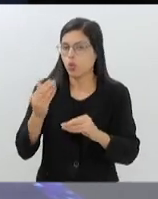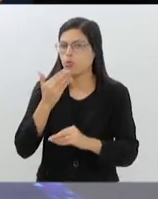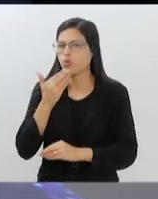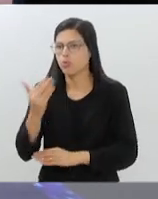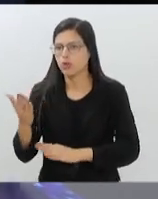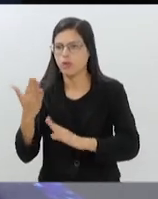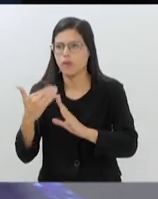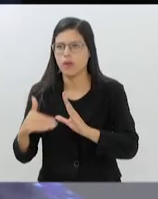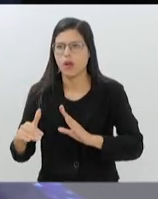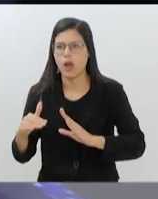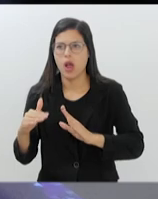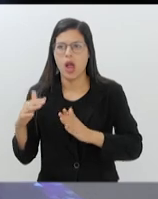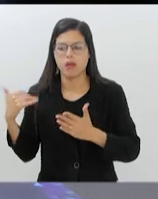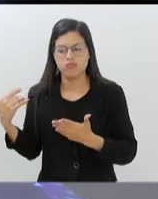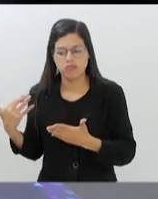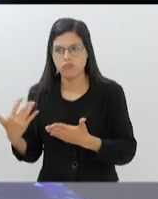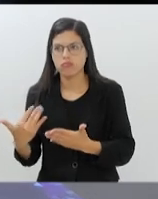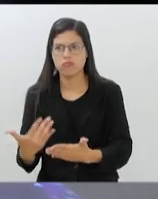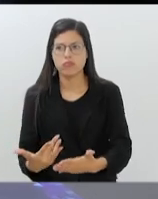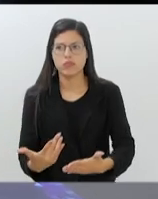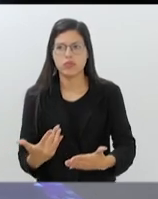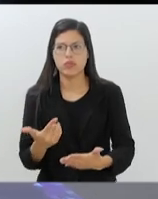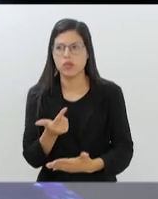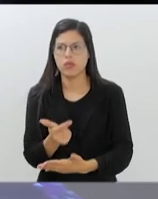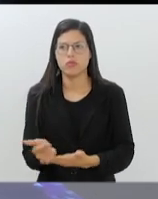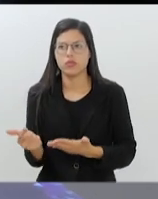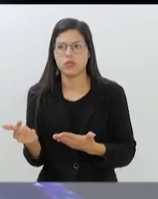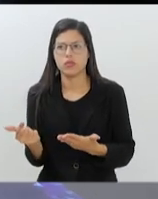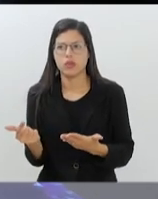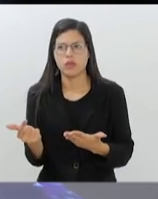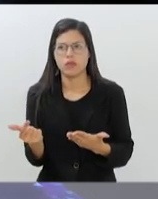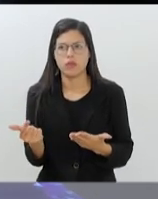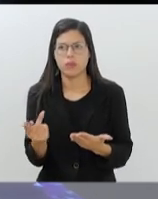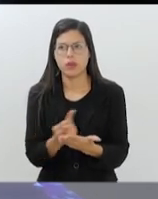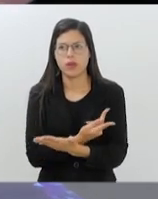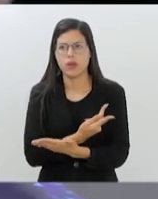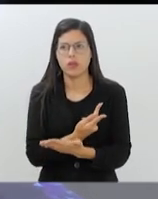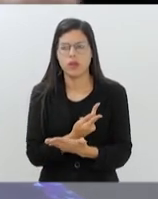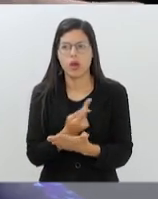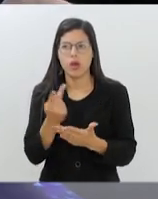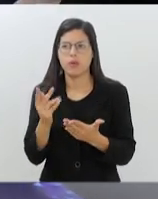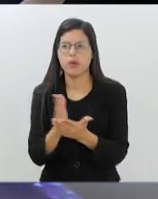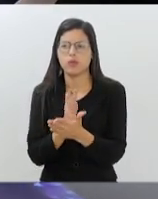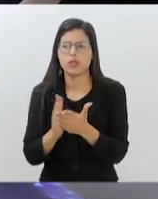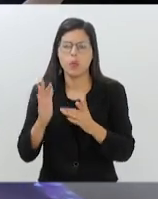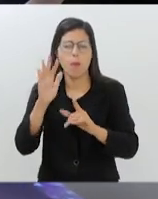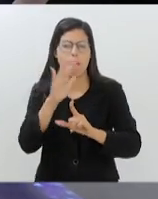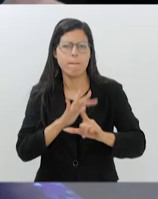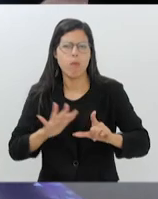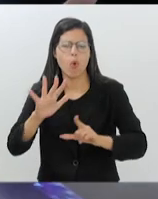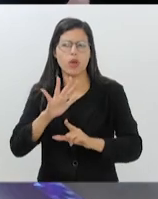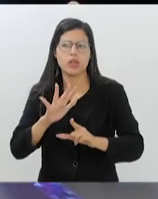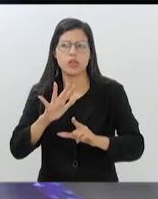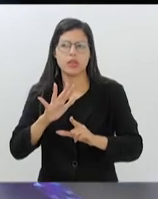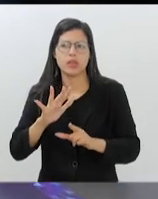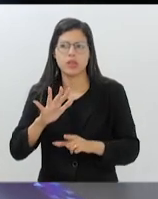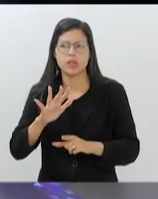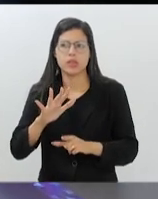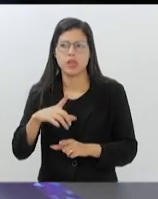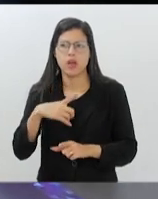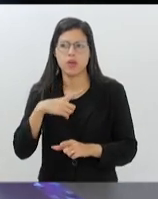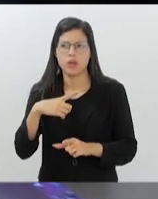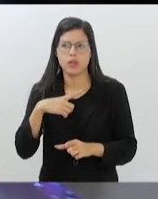foram enviadas até hoje não não teve n princial no pequeno não são portais às vezes que tem e capilaridade mais em